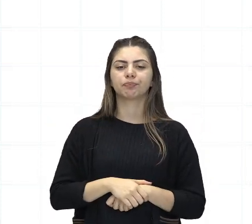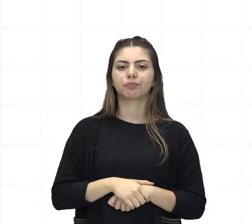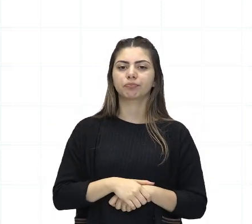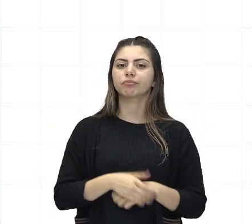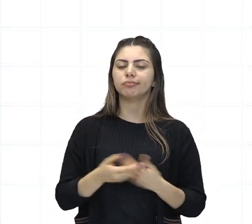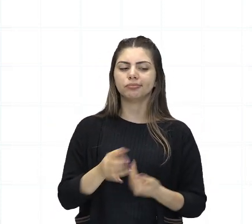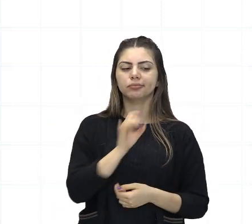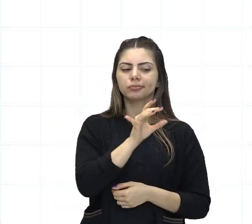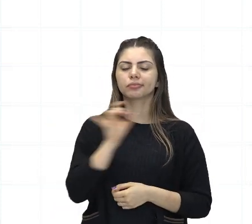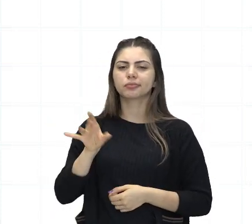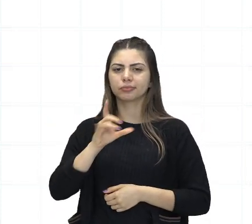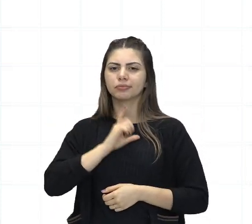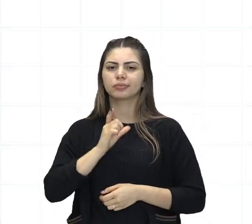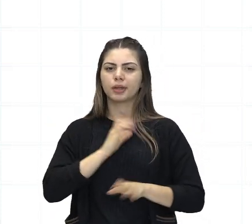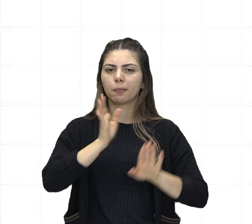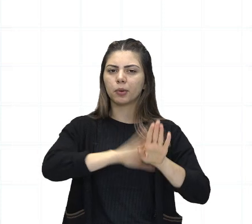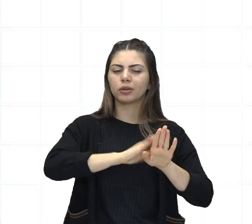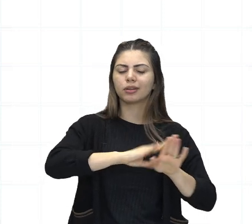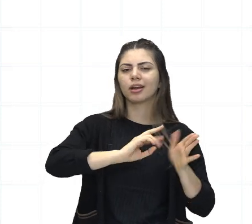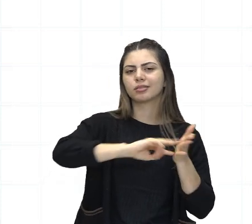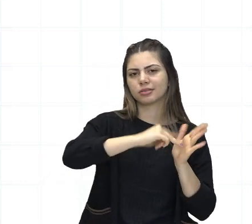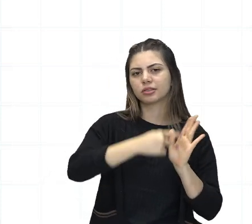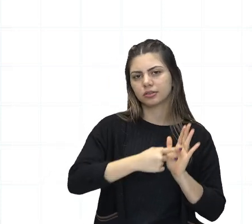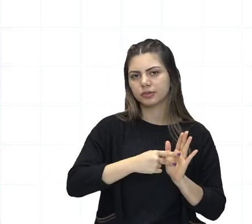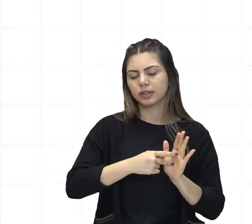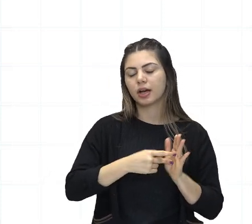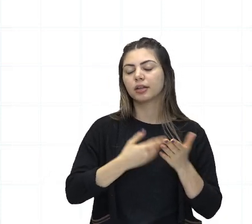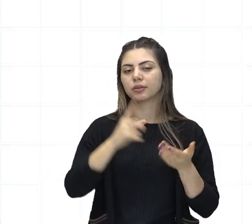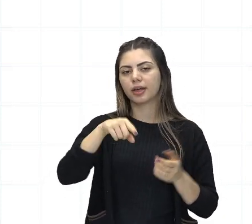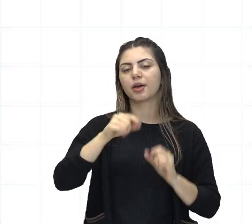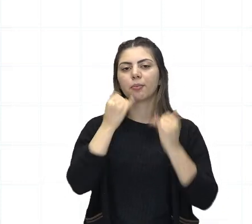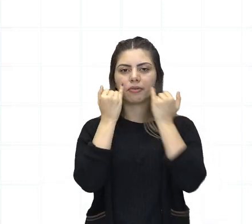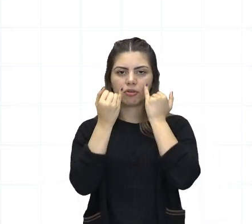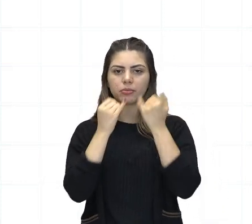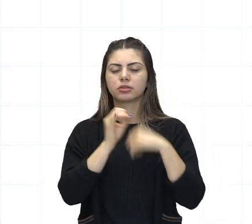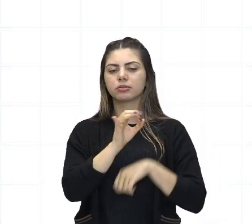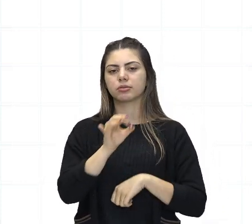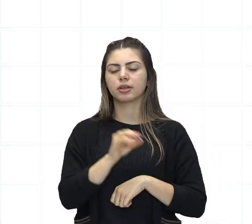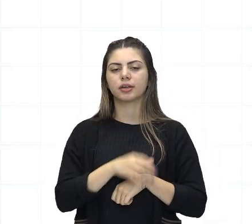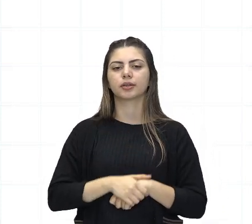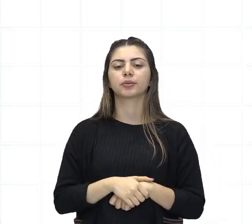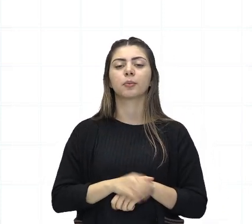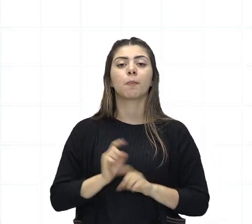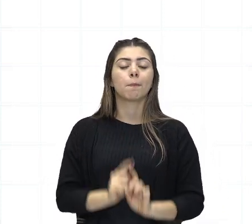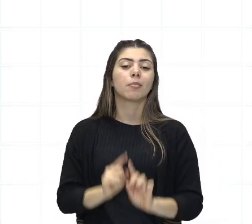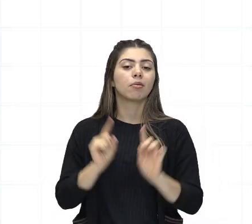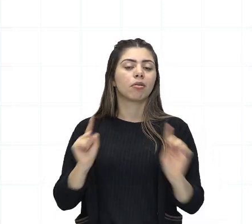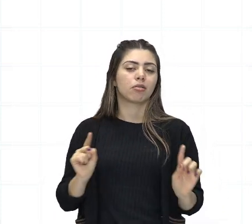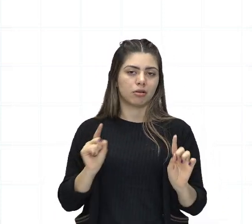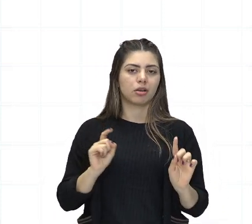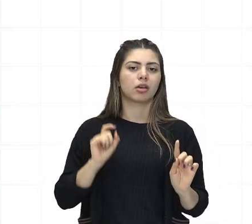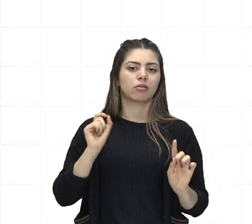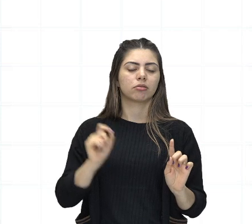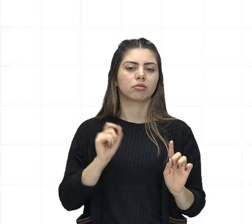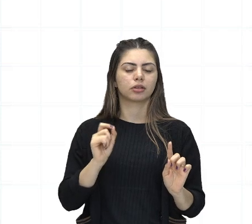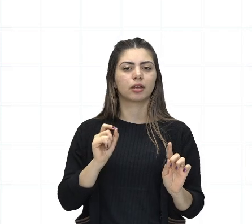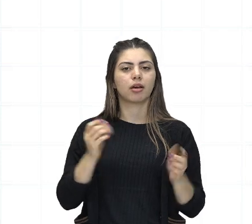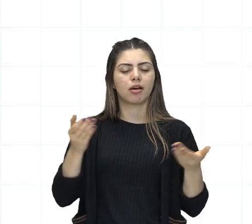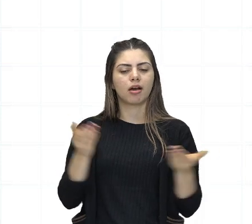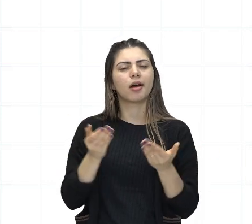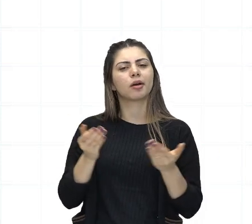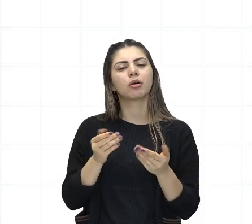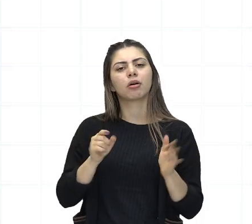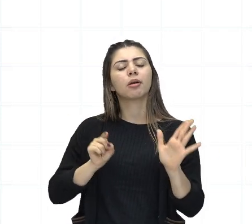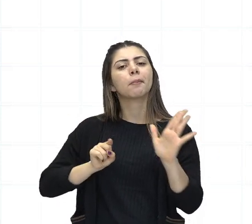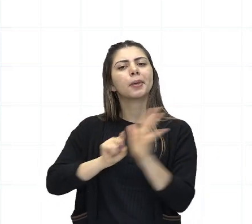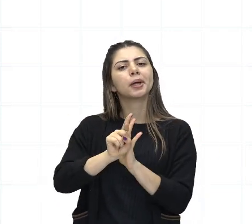uma mensagem, né? Ou seja, uma informação. Contudo, eu gostaria de saber